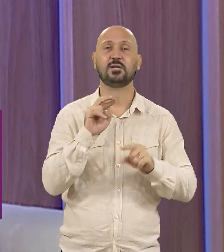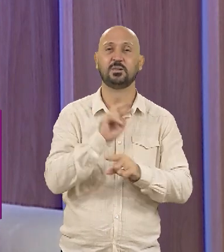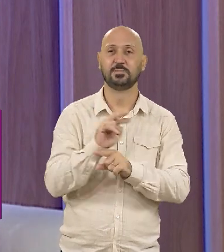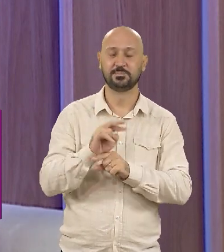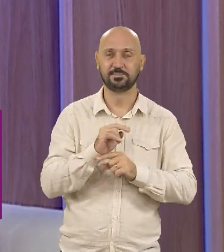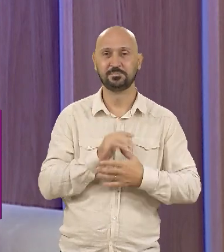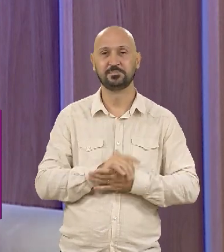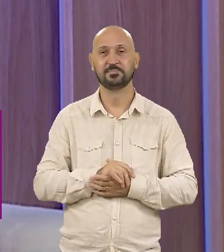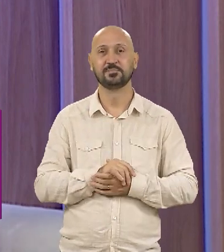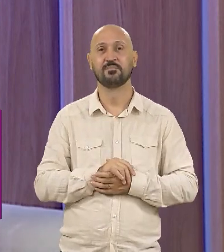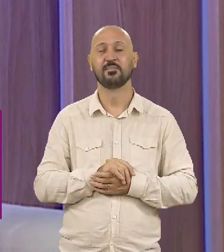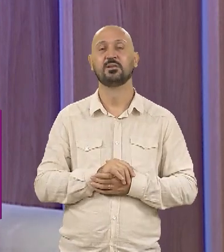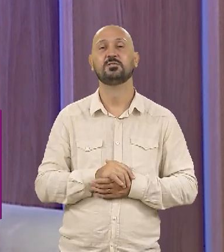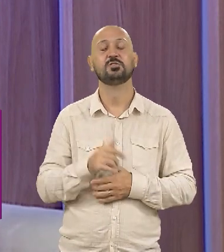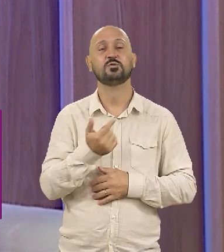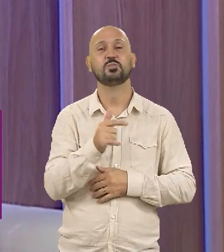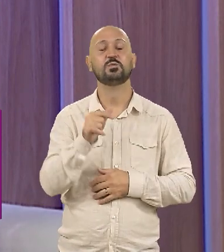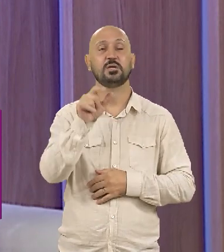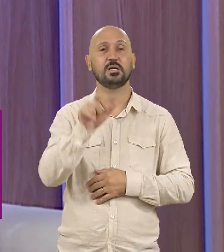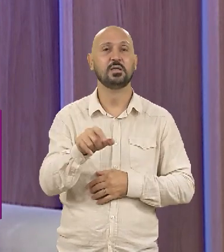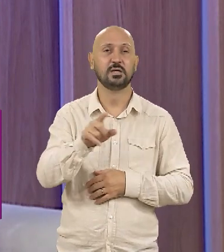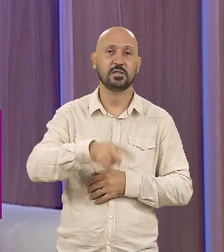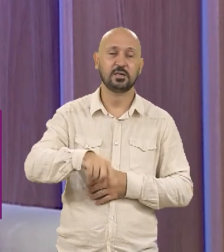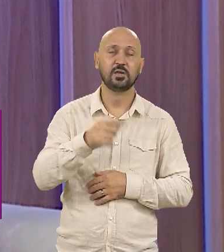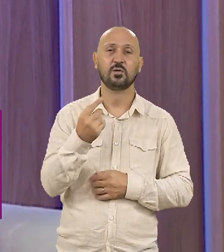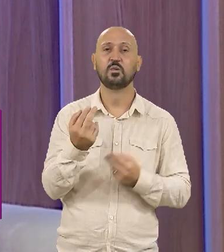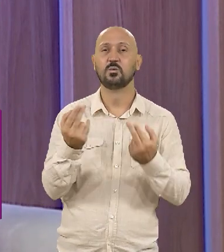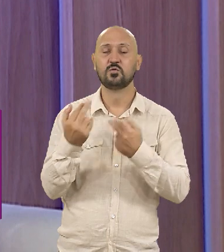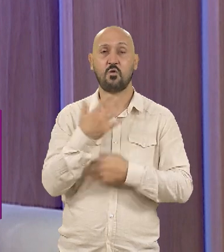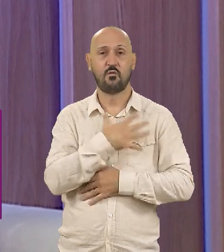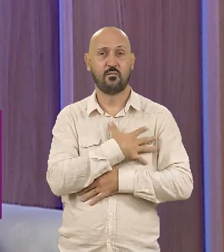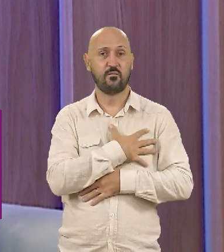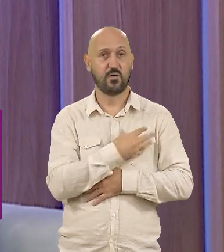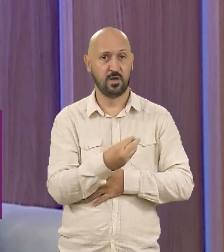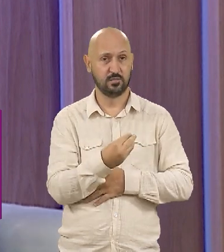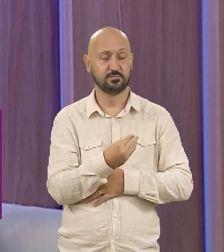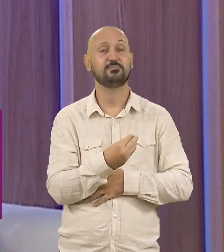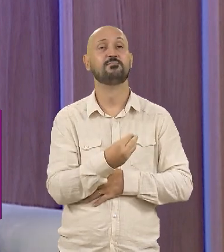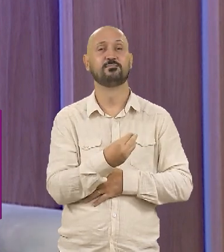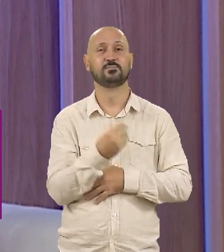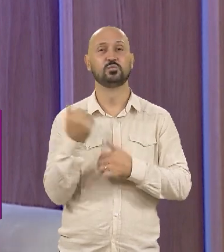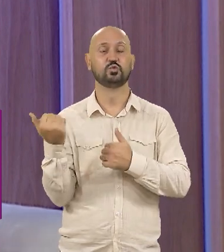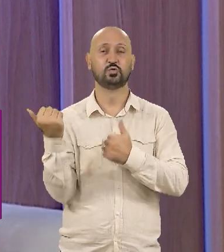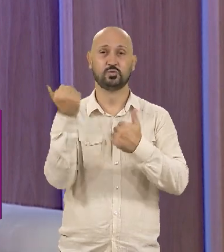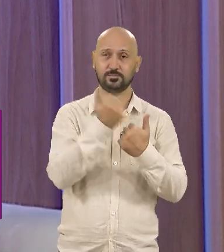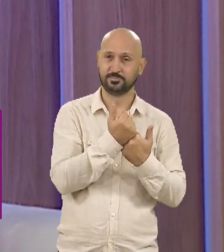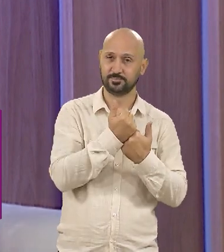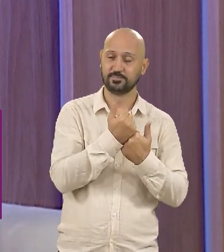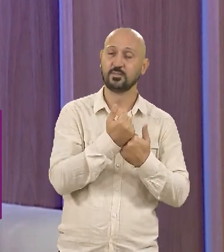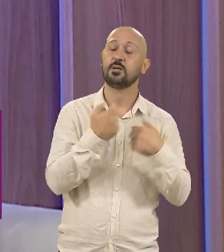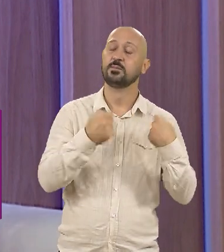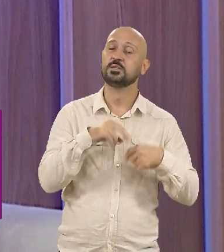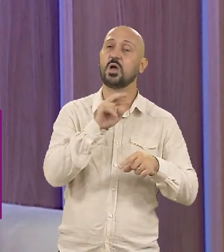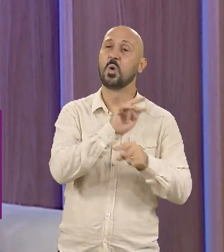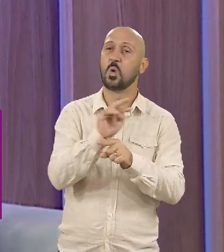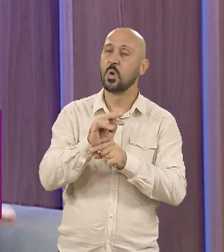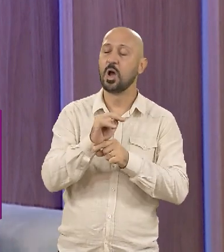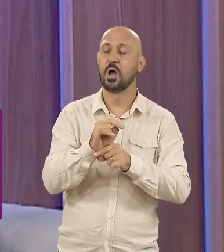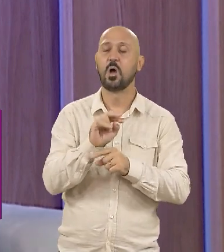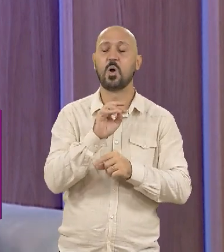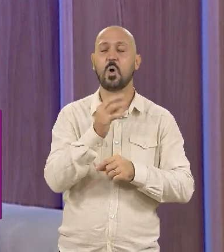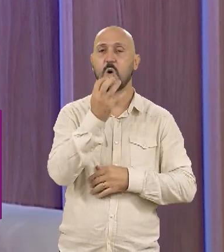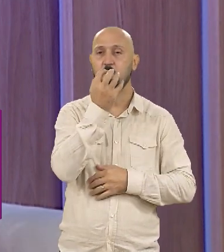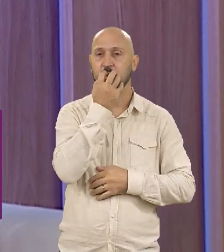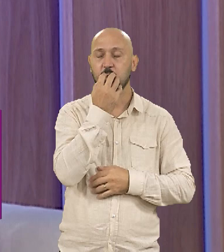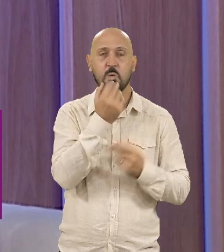se fosse um filho, né, substituir. Então a gente tem que tratar o cachorrinho como cachorrinho, né, o gatinho